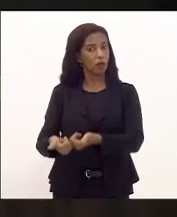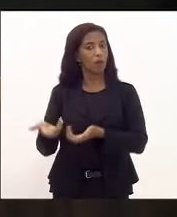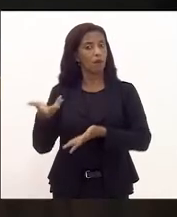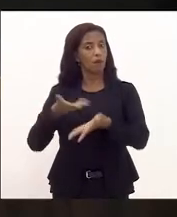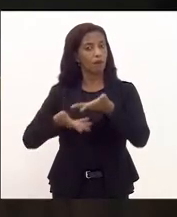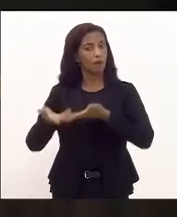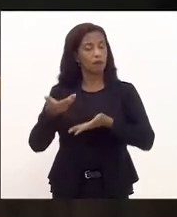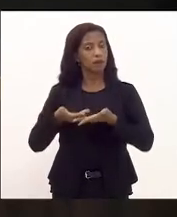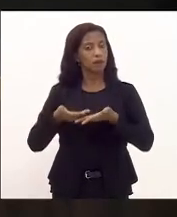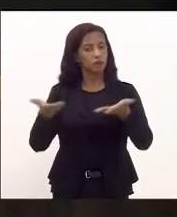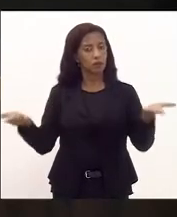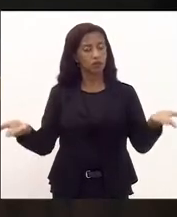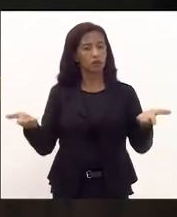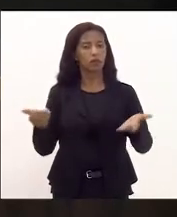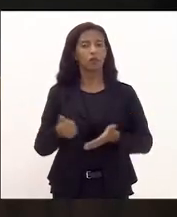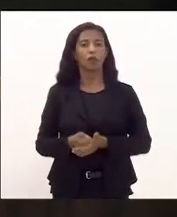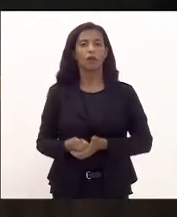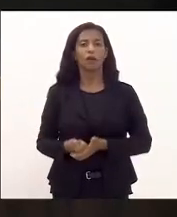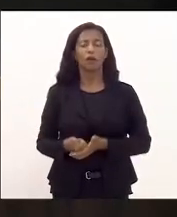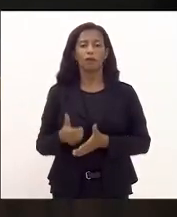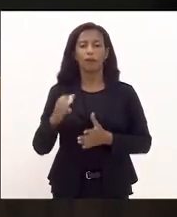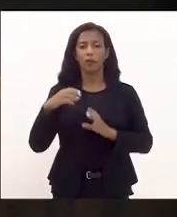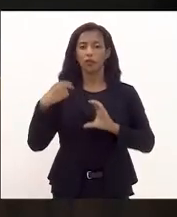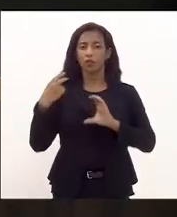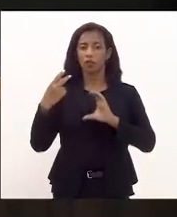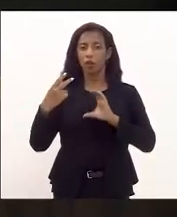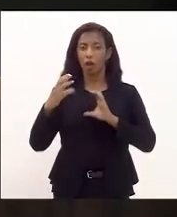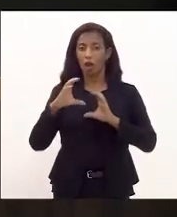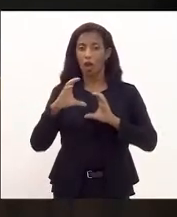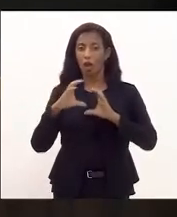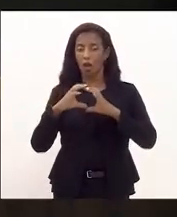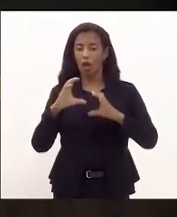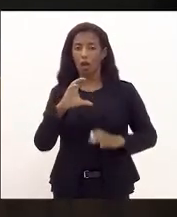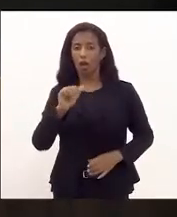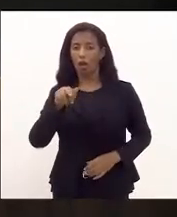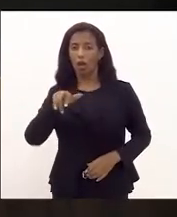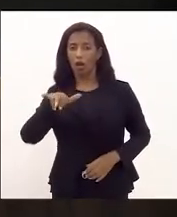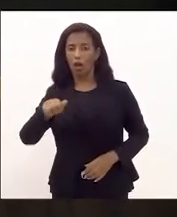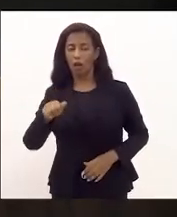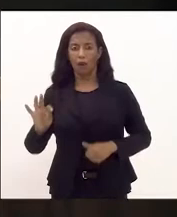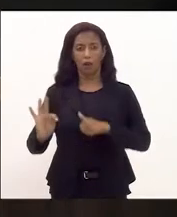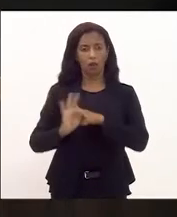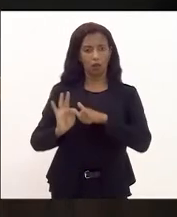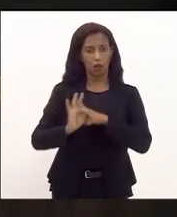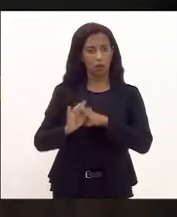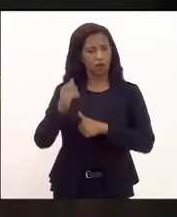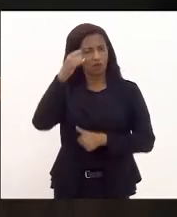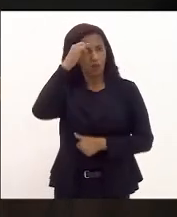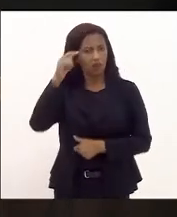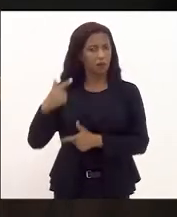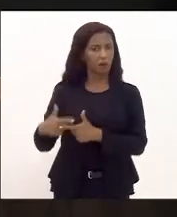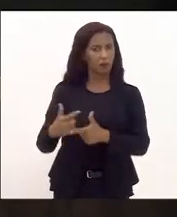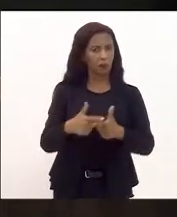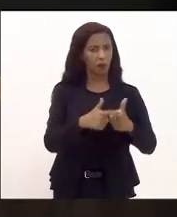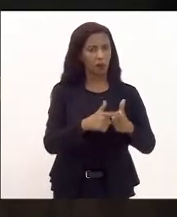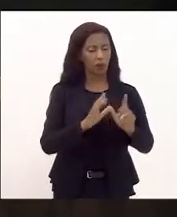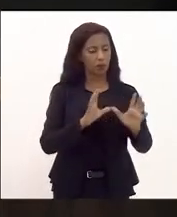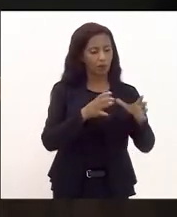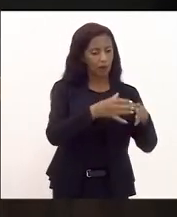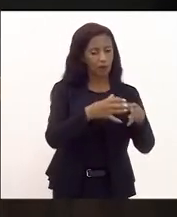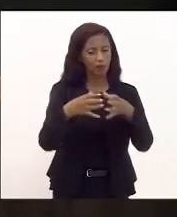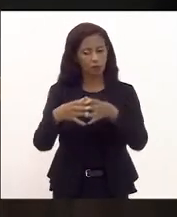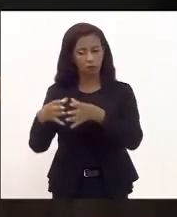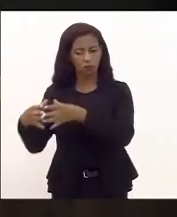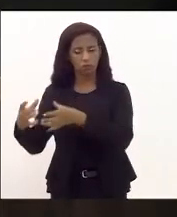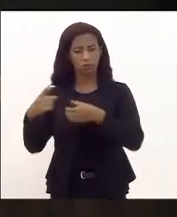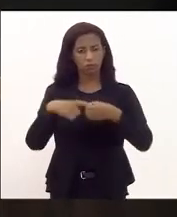essa distribuição desses recursos pelas câmaras técnicas, e isso evita muita burocracia, porque você passando pelos consórcios,